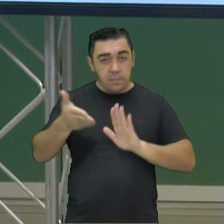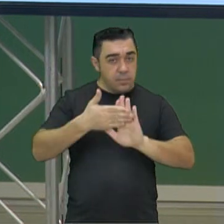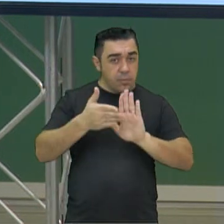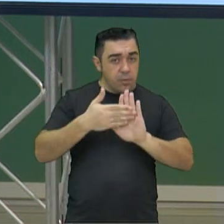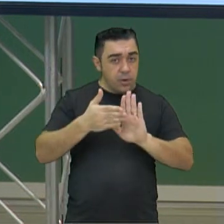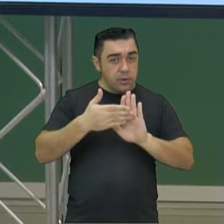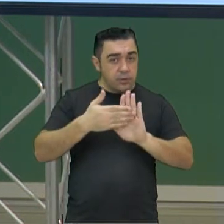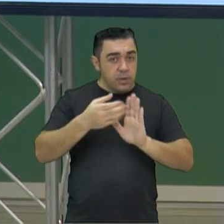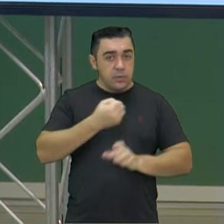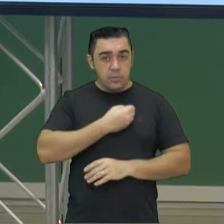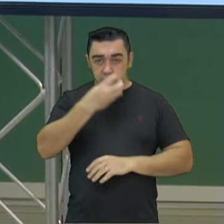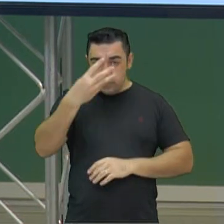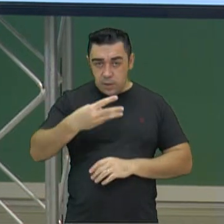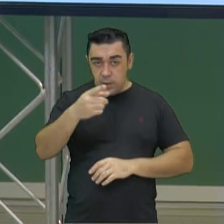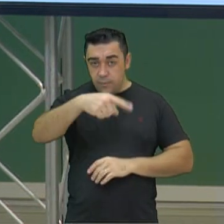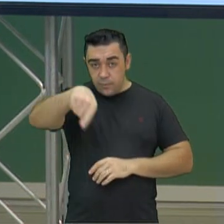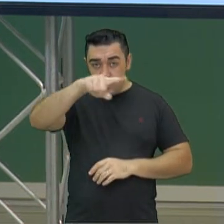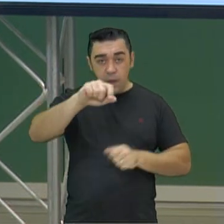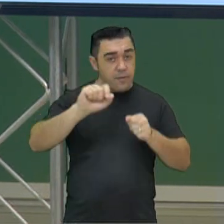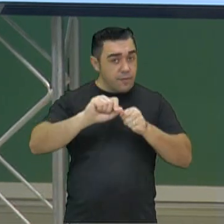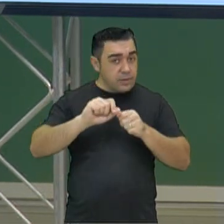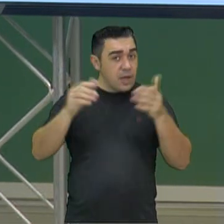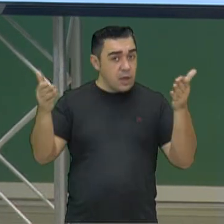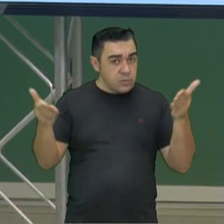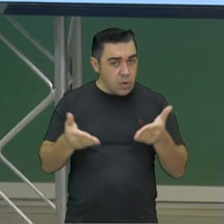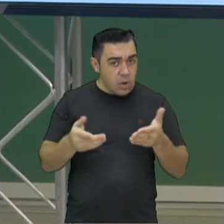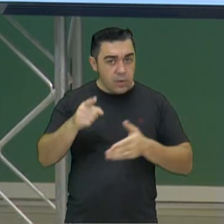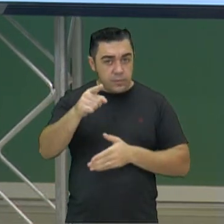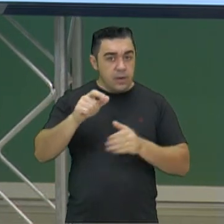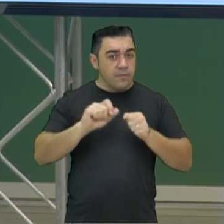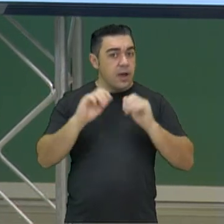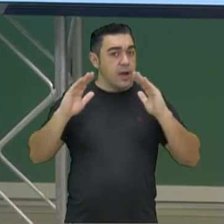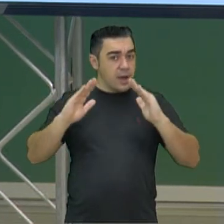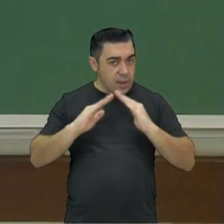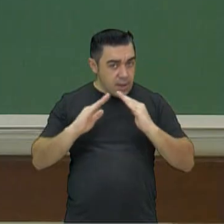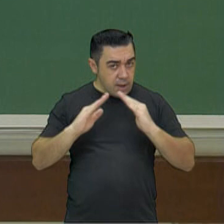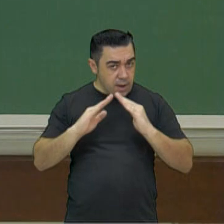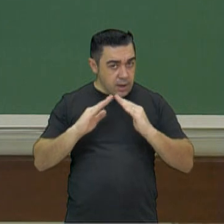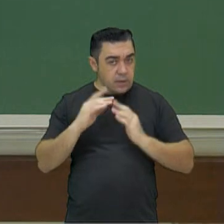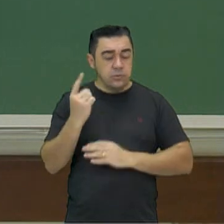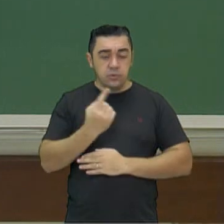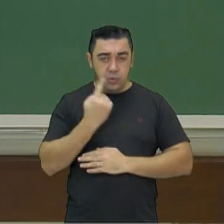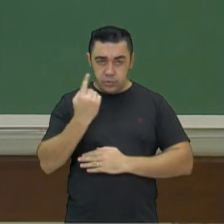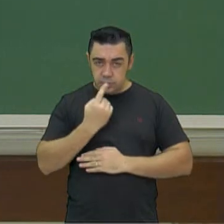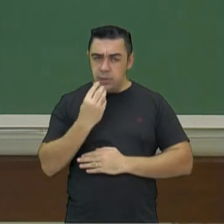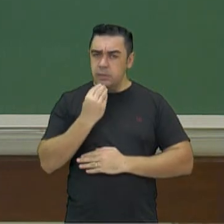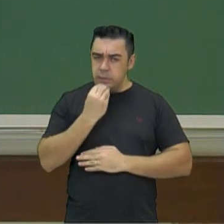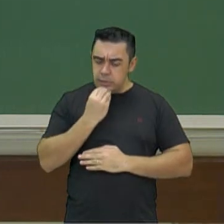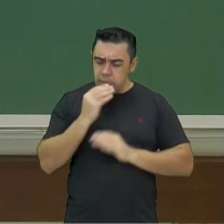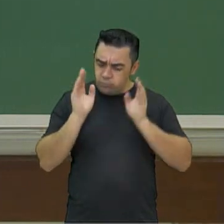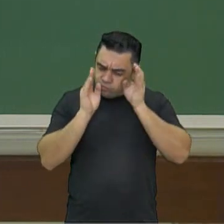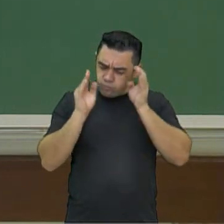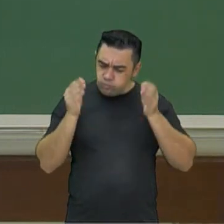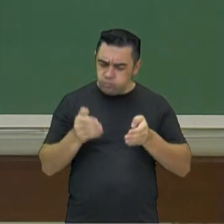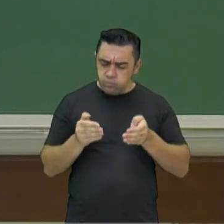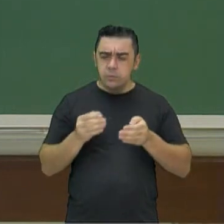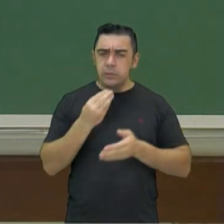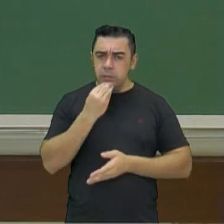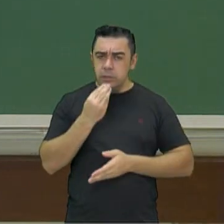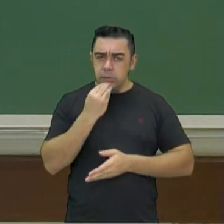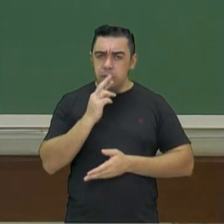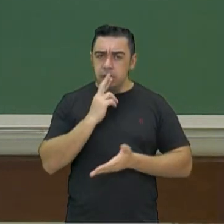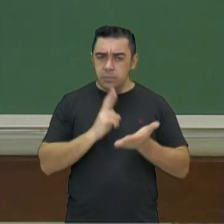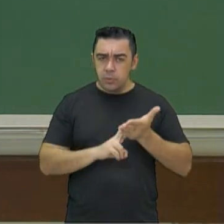mais uma atividade para ver se agora vocês fazem essa atividade, vocês vão fazer em casa, sozinhos, bem concentrados.